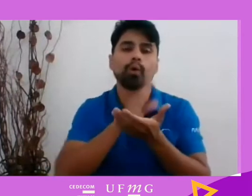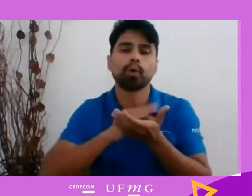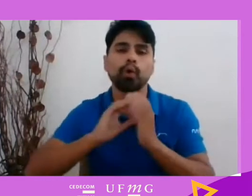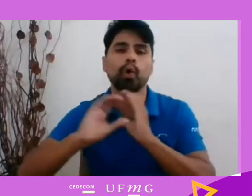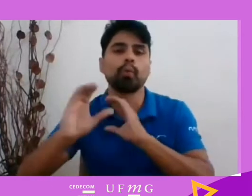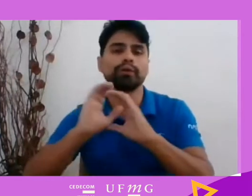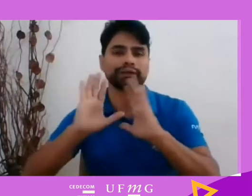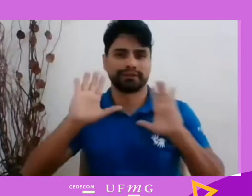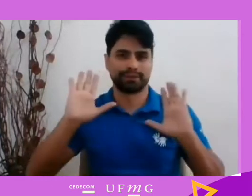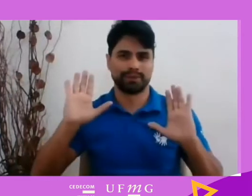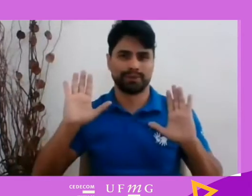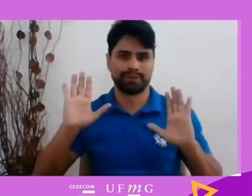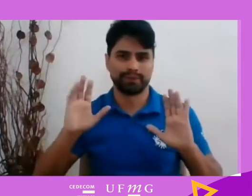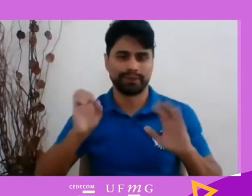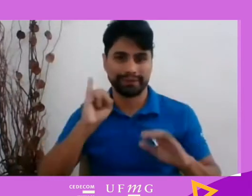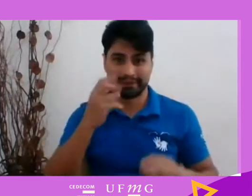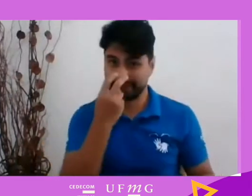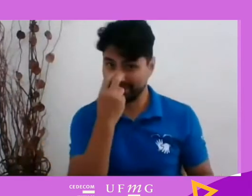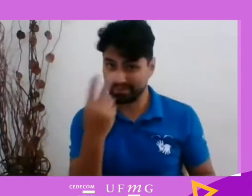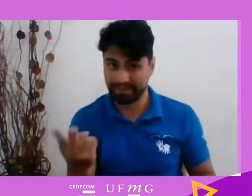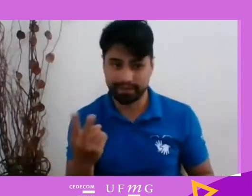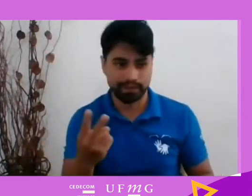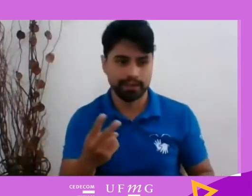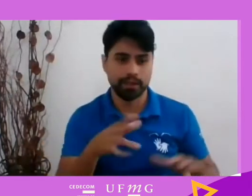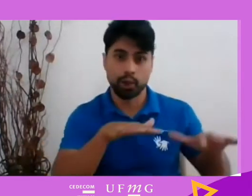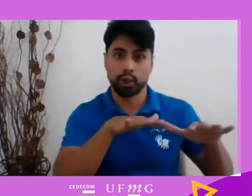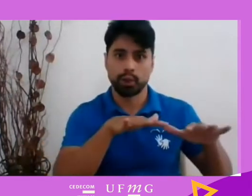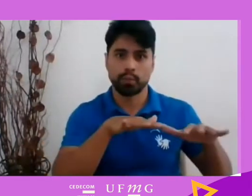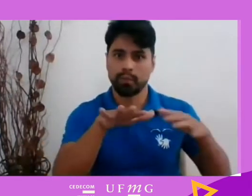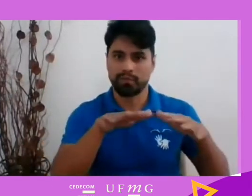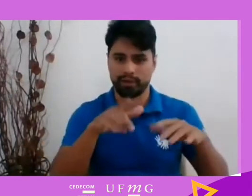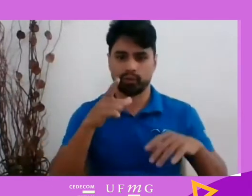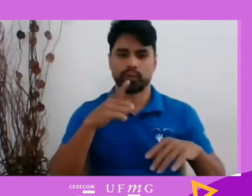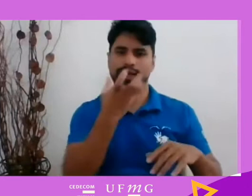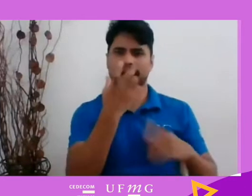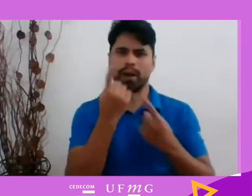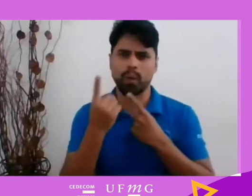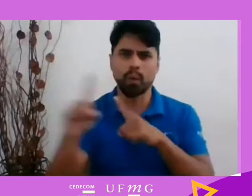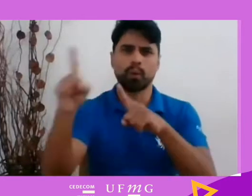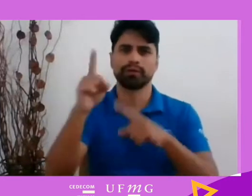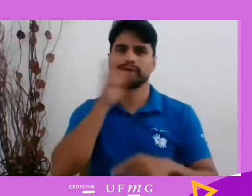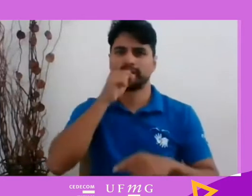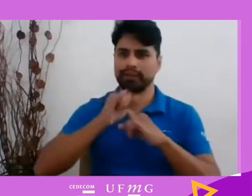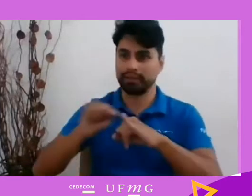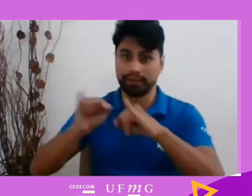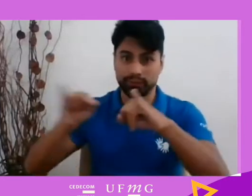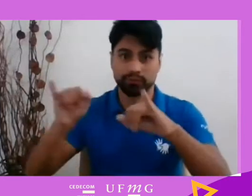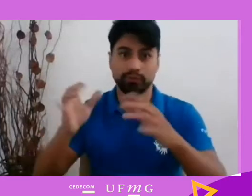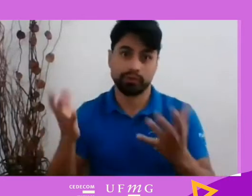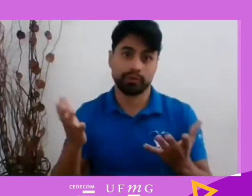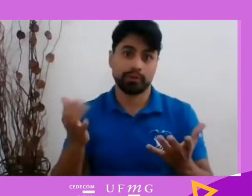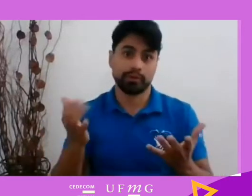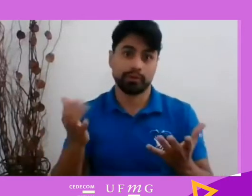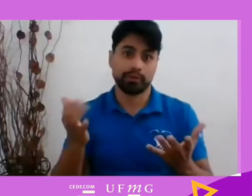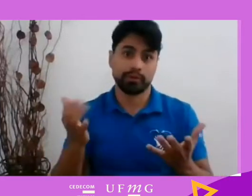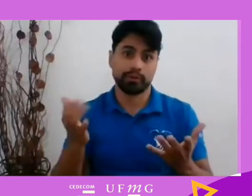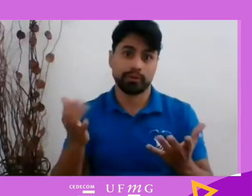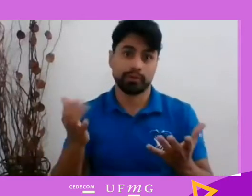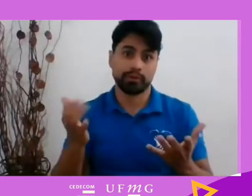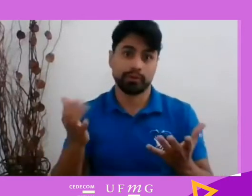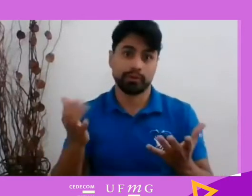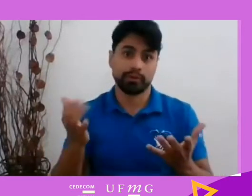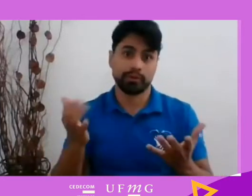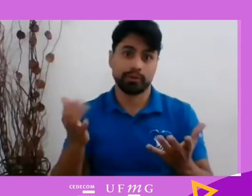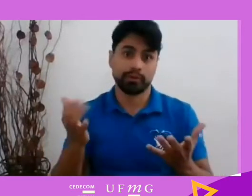barrar fake news, a própria proliferação de fake news é uma forma de ativismo transmídia. Porque a gente sabe que tem empresas